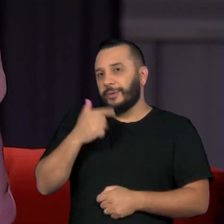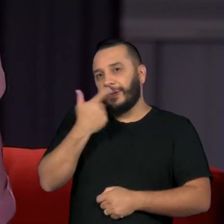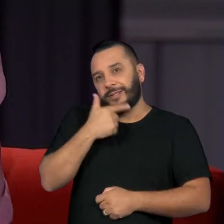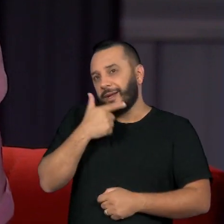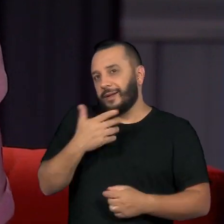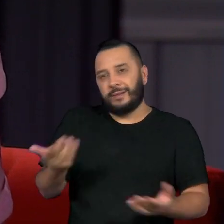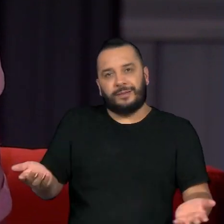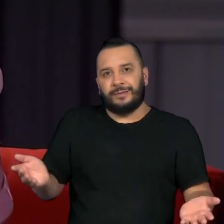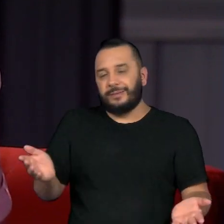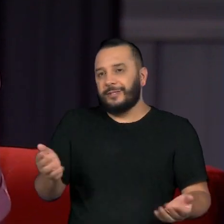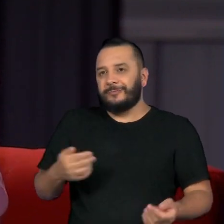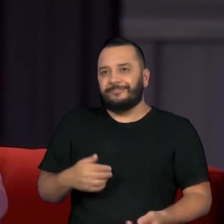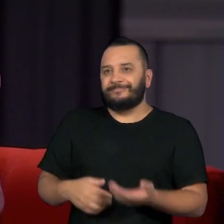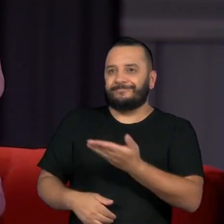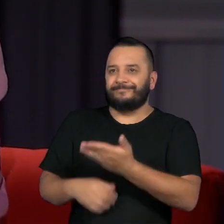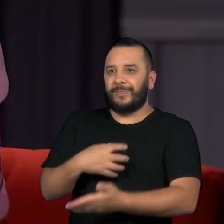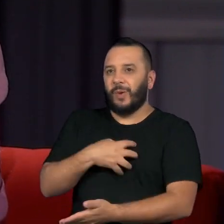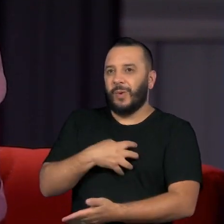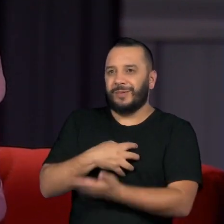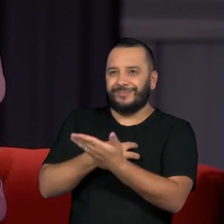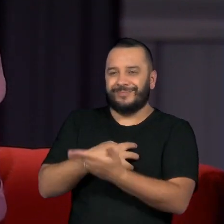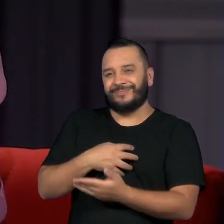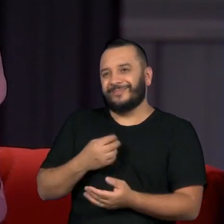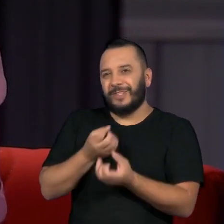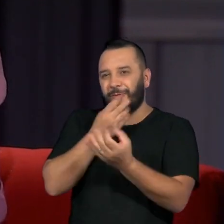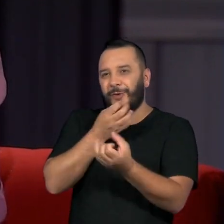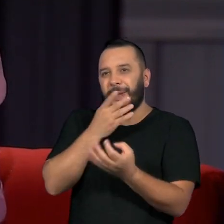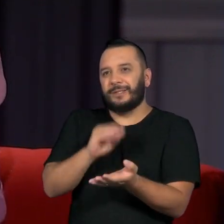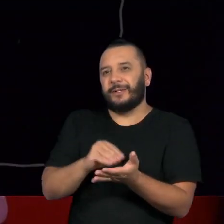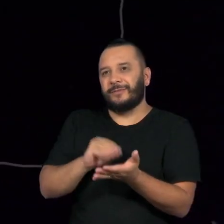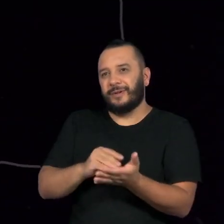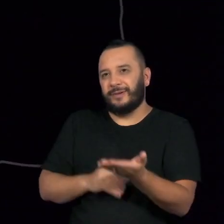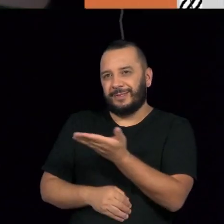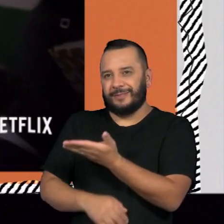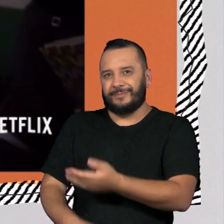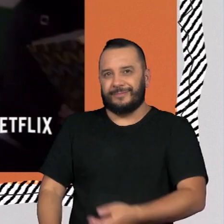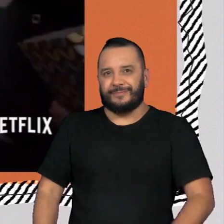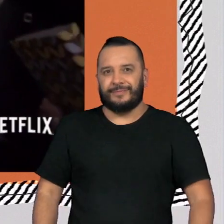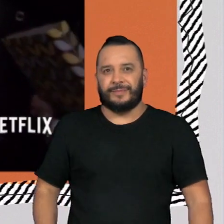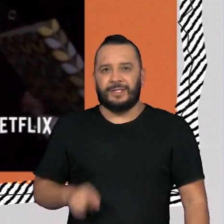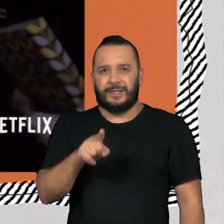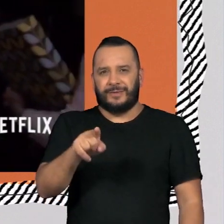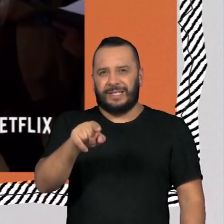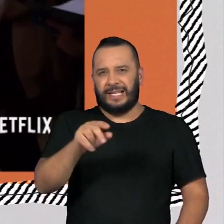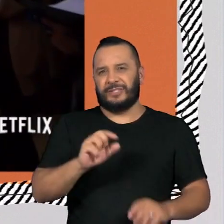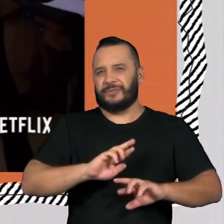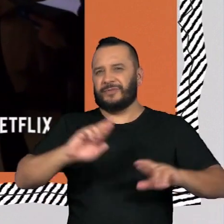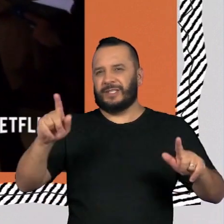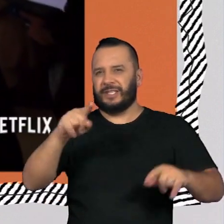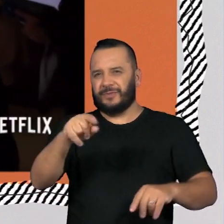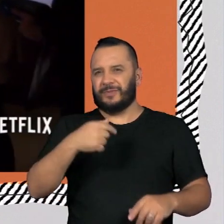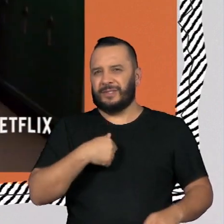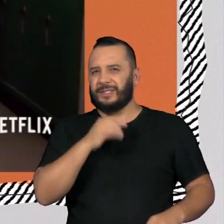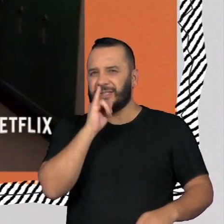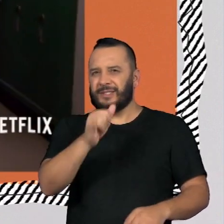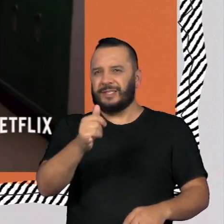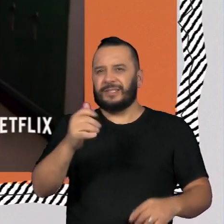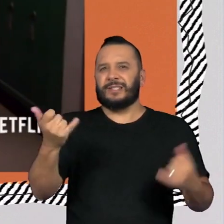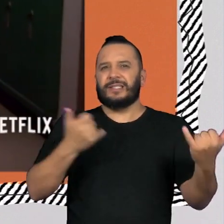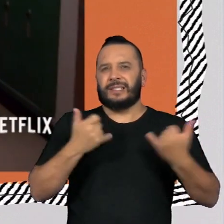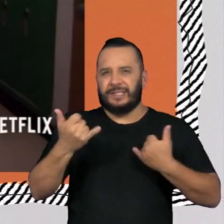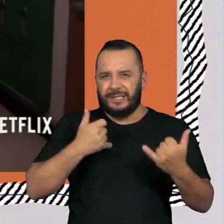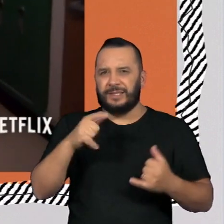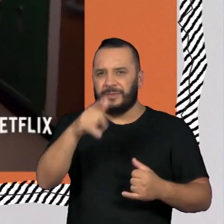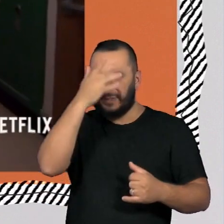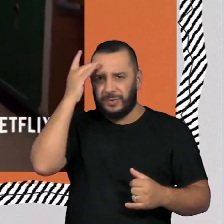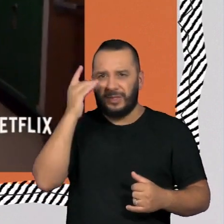até pena da falta de informação daquela pessoa, sabe? I'm a weirdo. That's what everyone says. Sometimes I don't